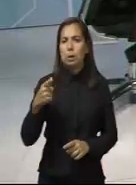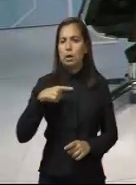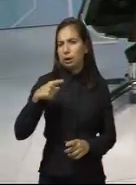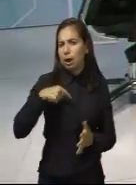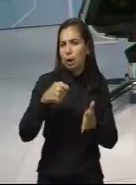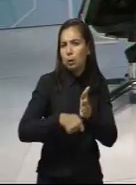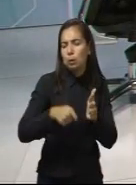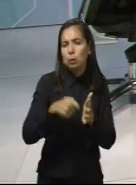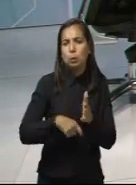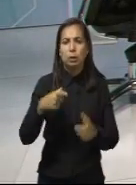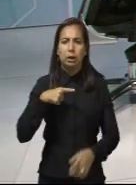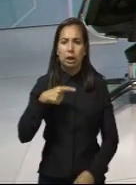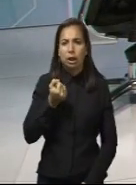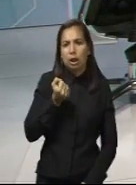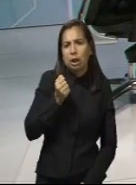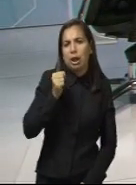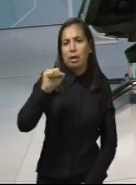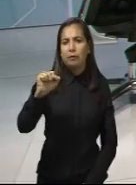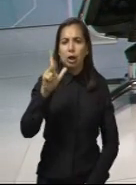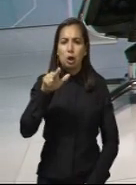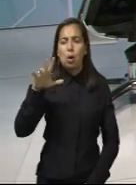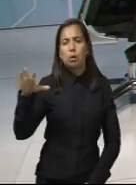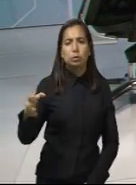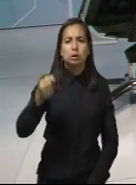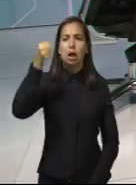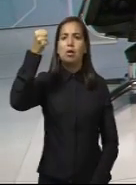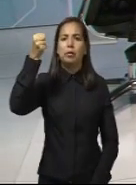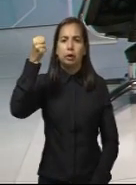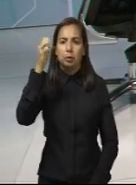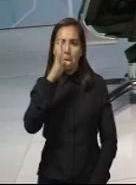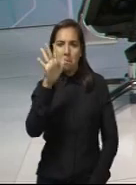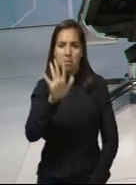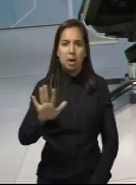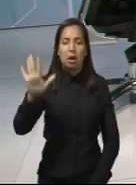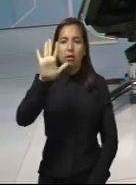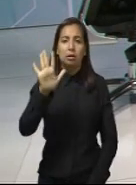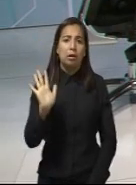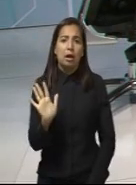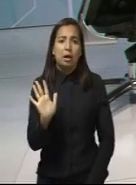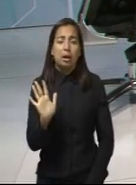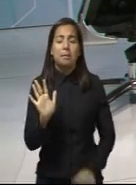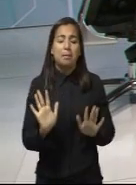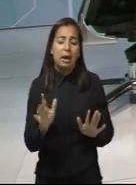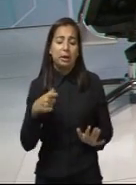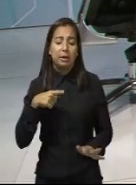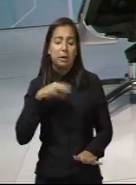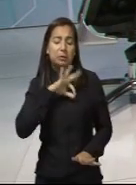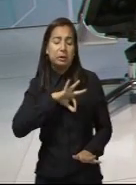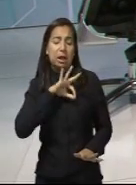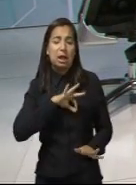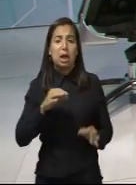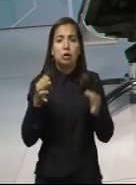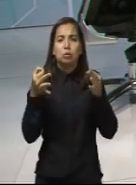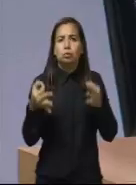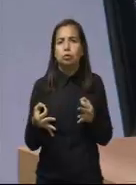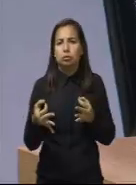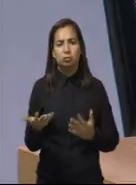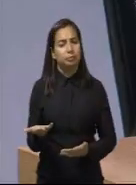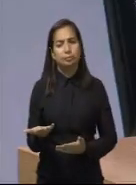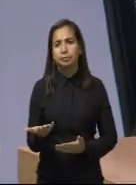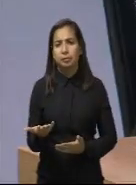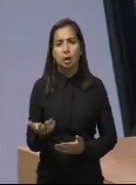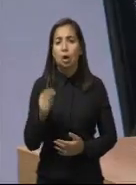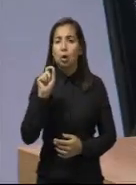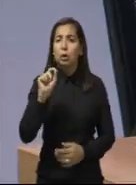outro lado é porque eles deviam lutar para ter o salário justo, acabou. Por quê? Porque esse negócio, por exemplo,